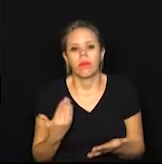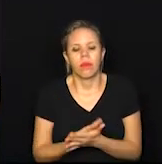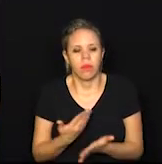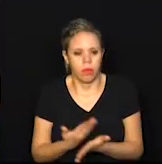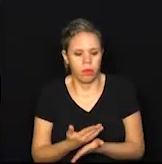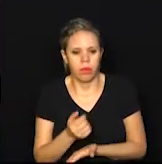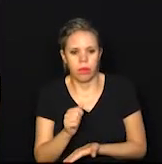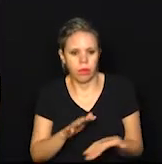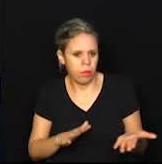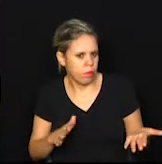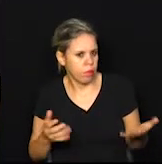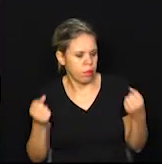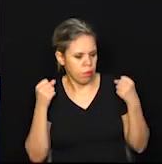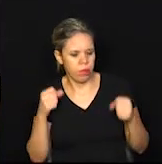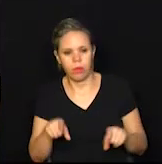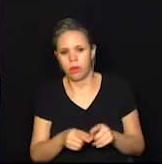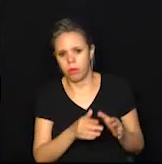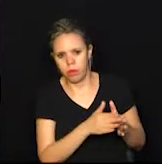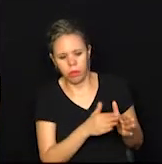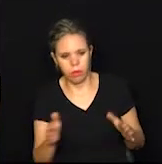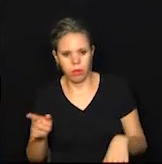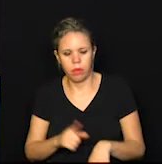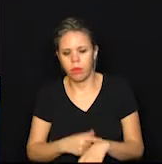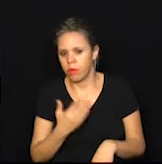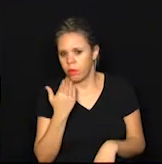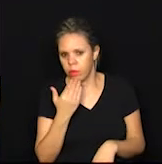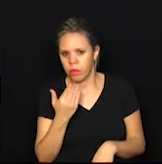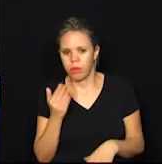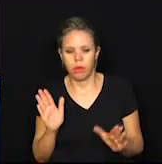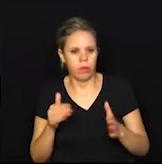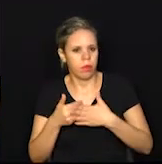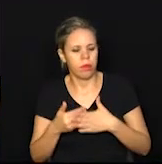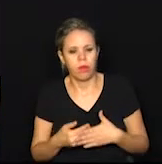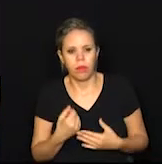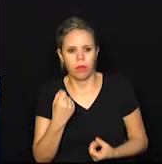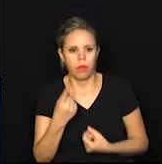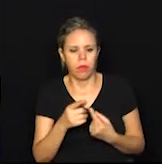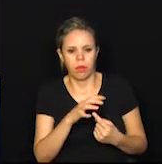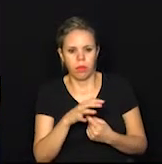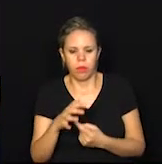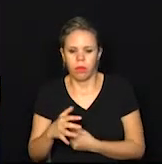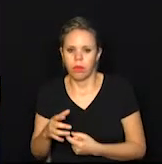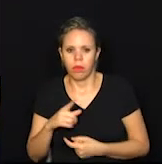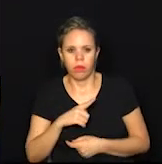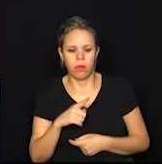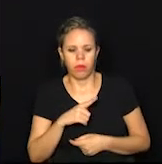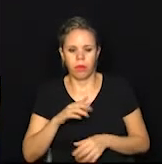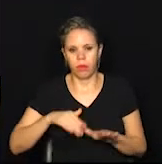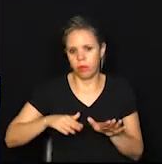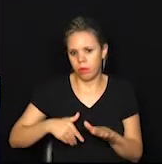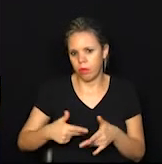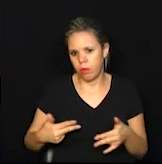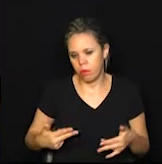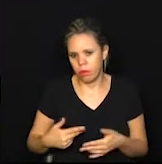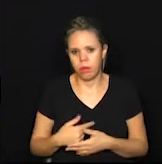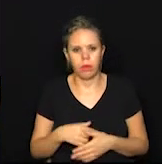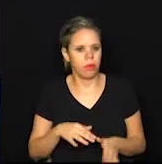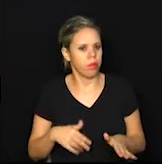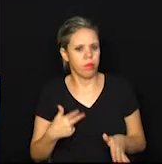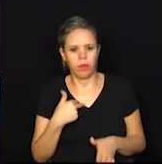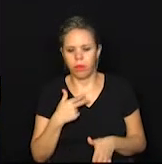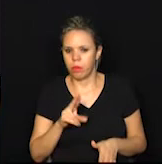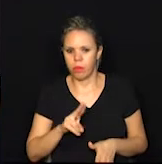Então, nisso, a gente percebeu que durante o horário de almoço que ela fecha, em algumas praças a gente tem piscina, a piscina não pode